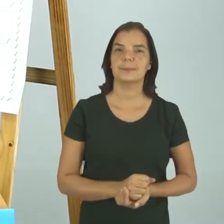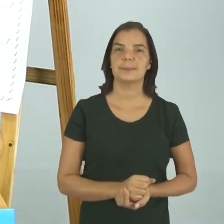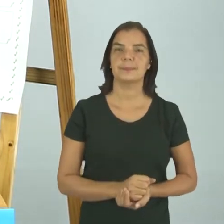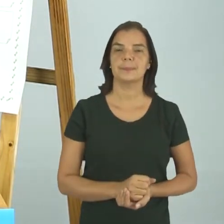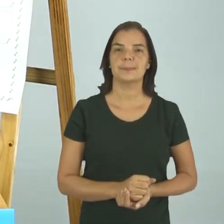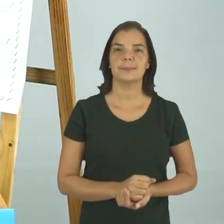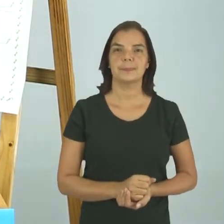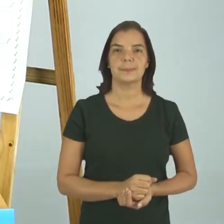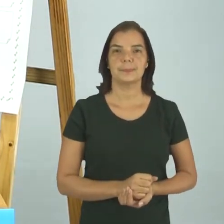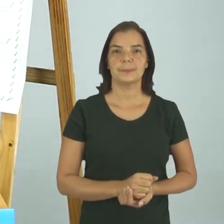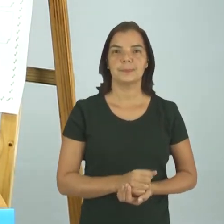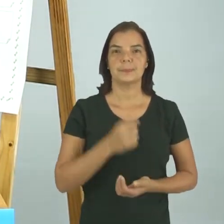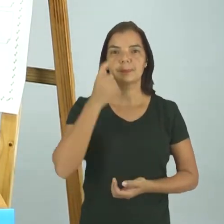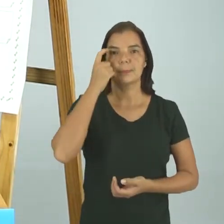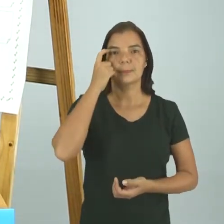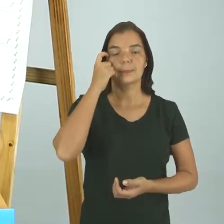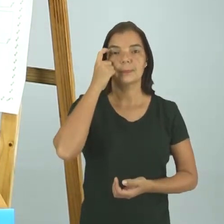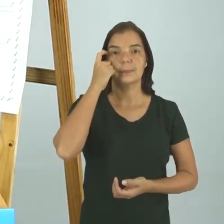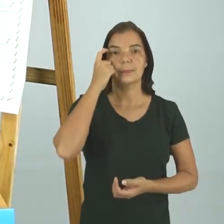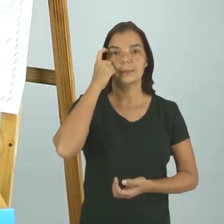lá.